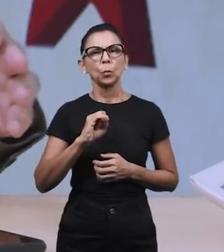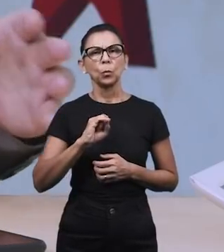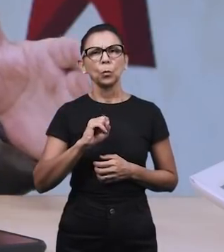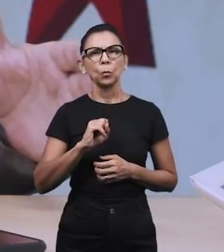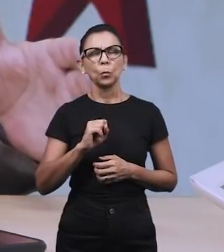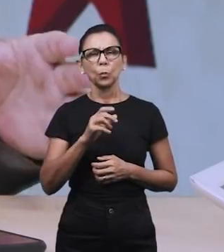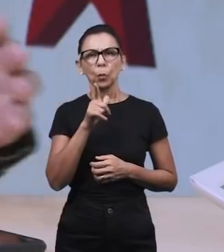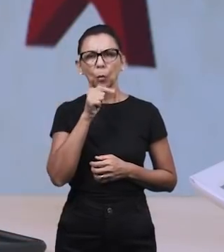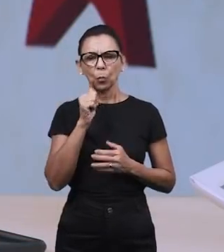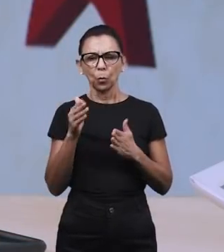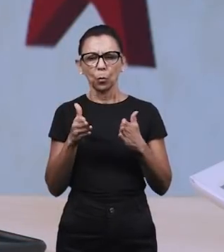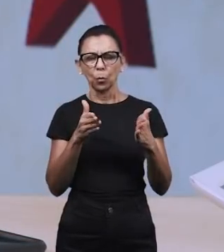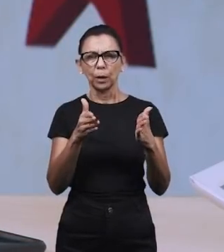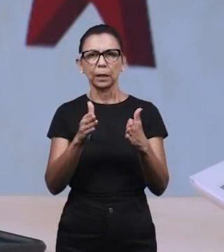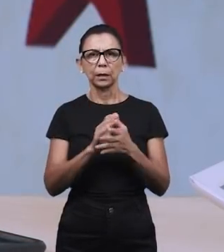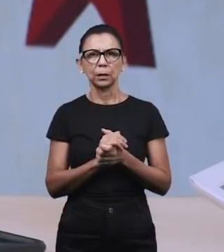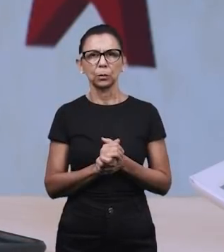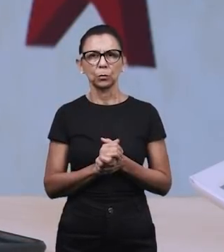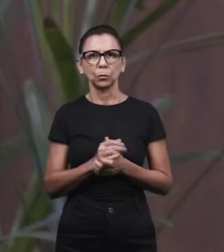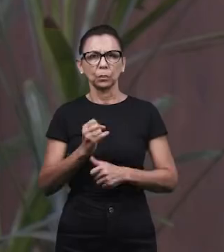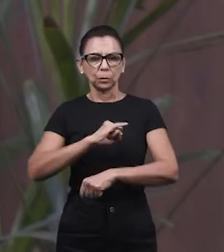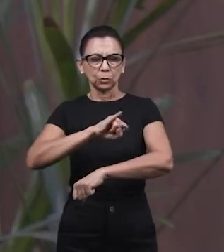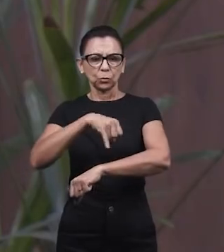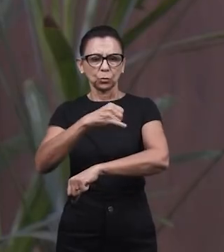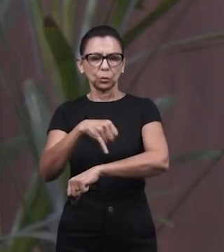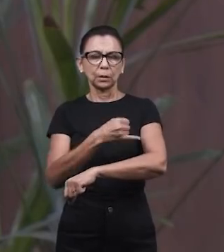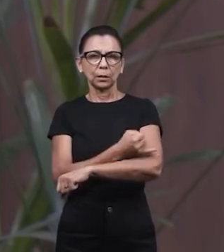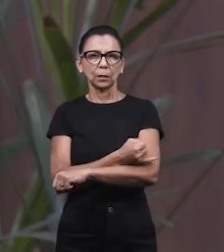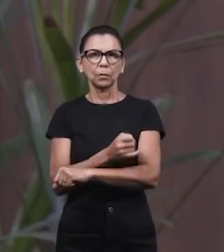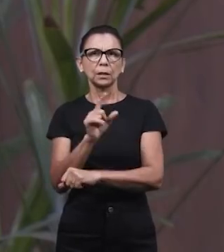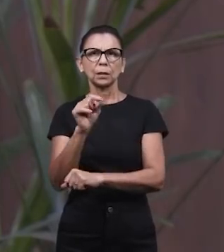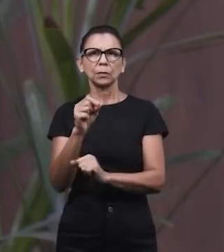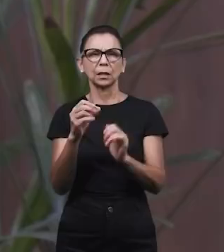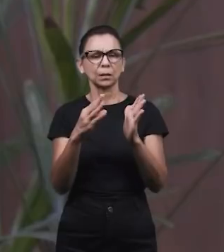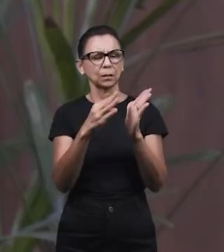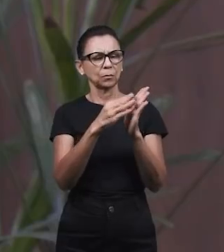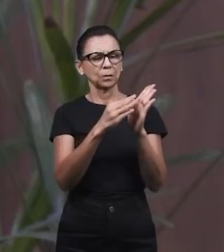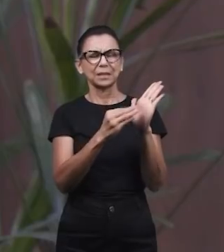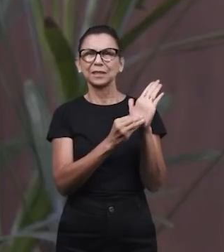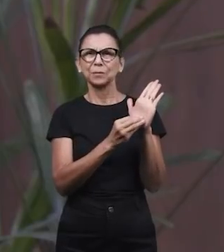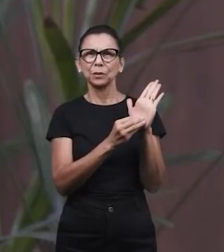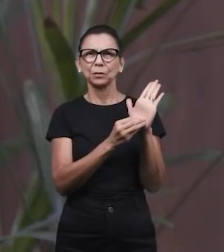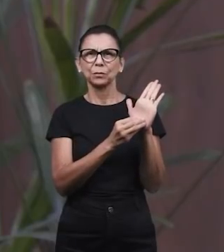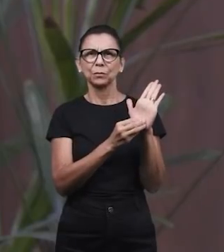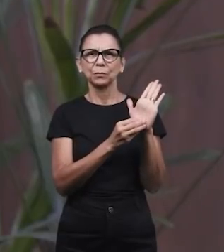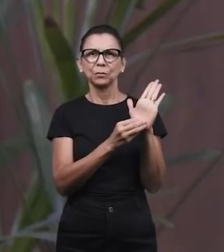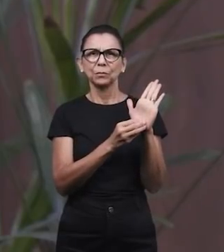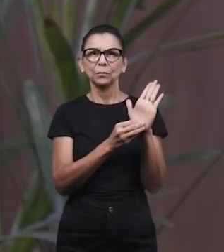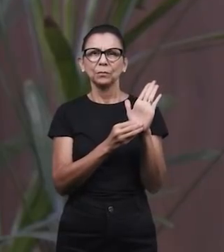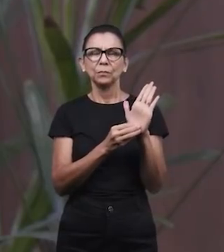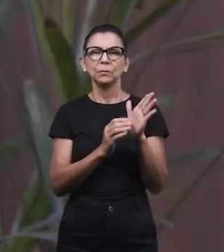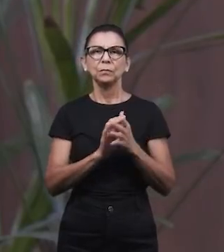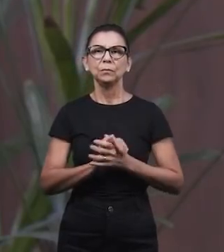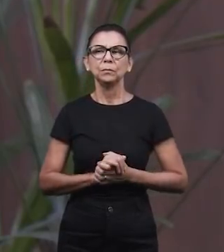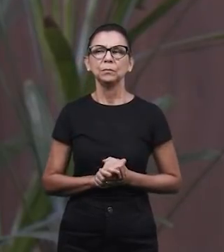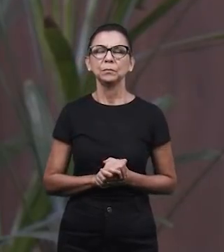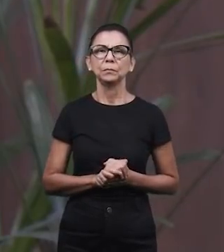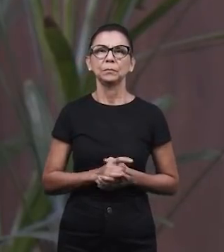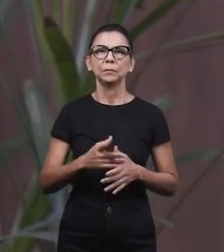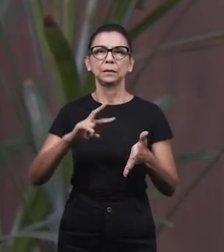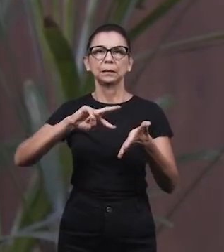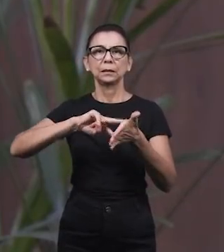é uma alegoria? No caso, o Jordão seria um símbolo, porque o que é o Jordão? O Jordão, ele